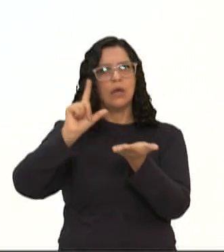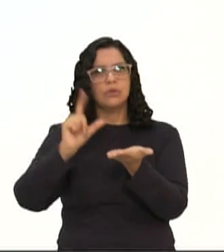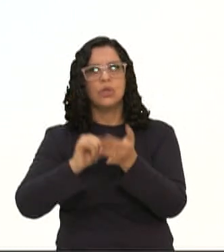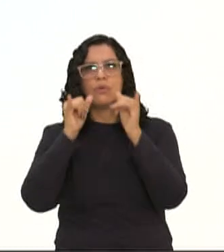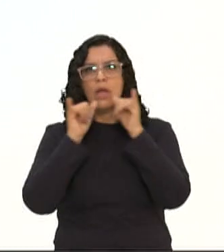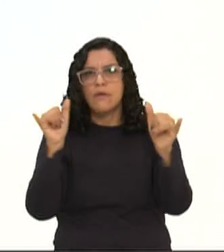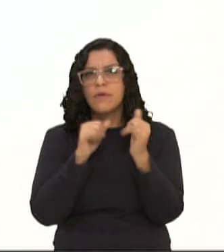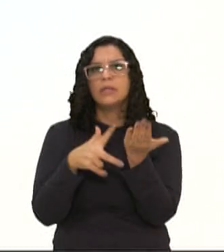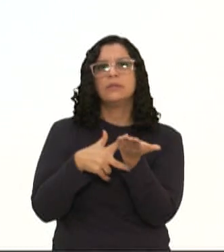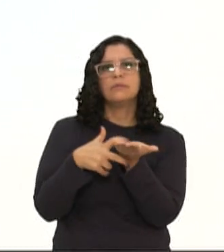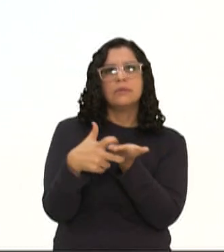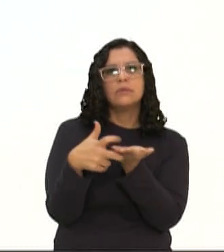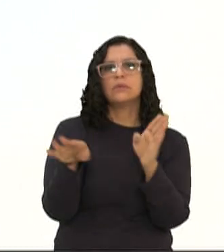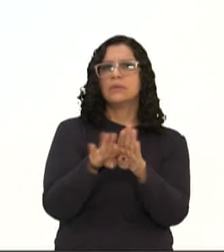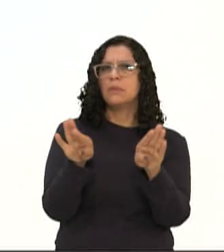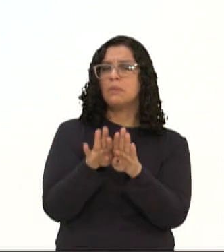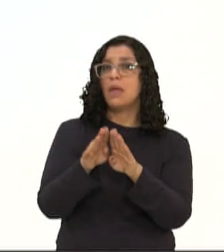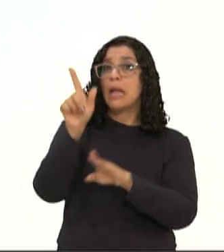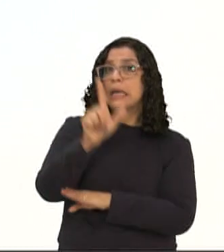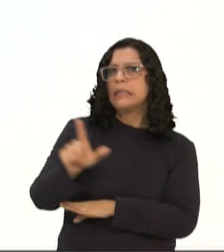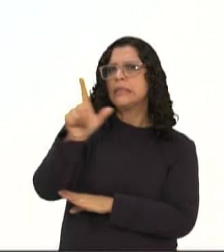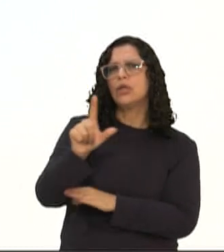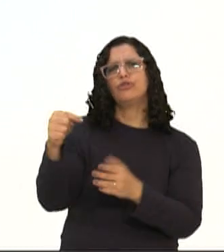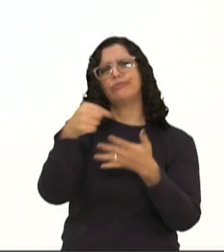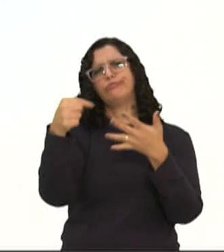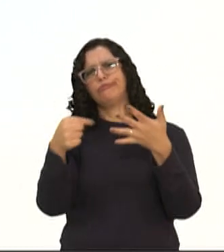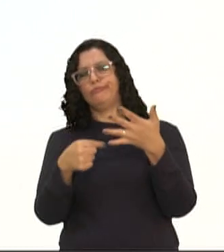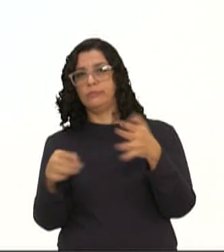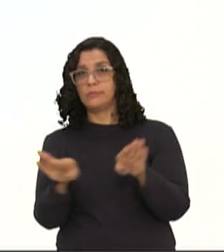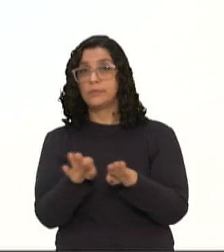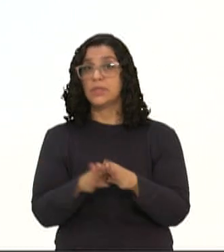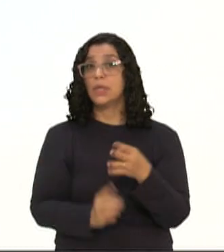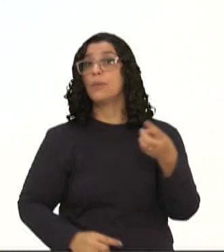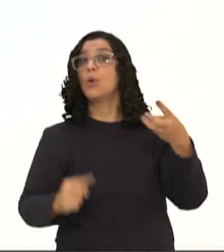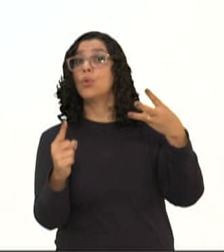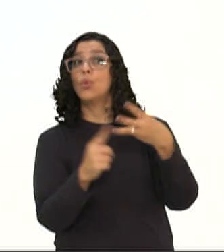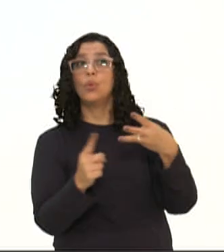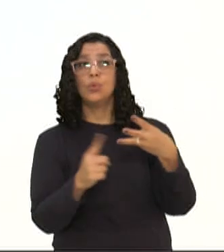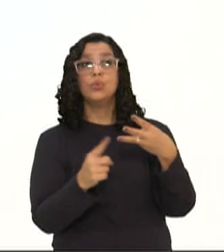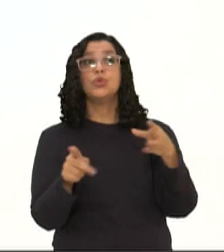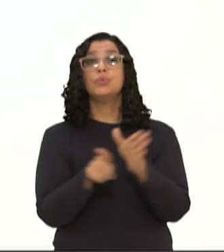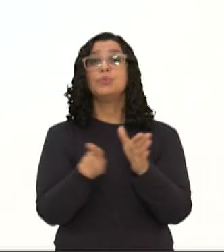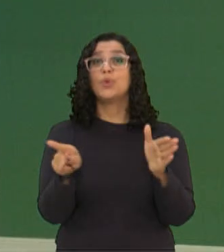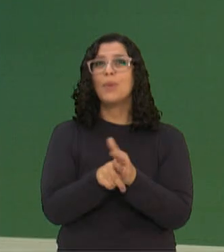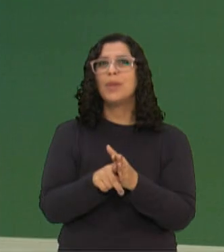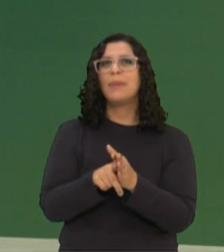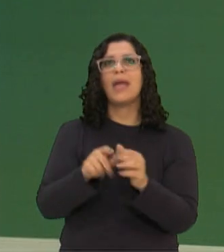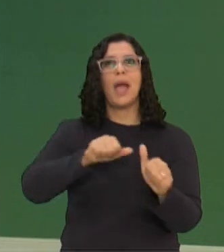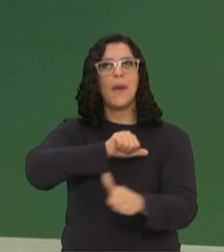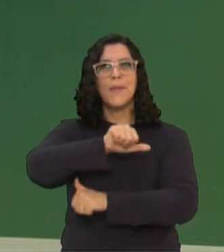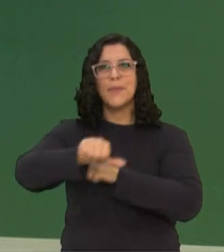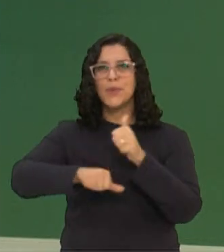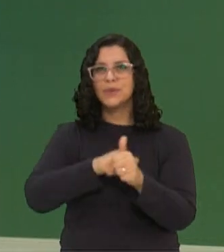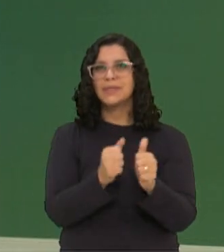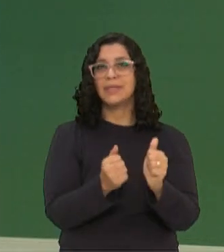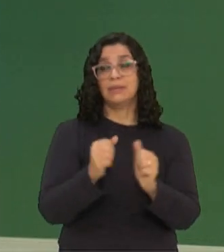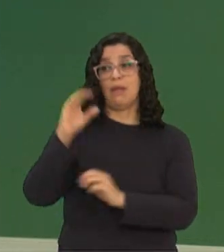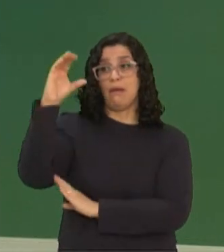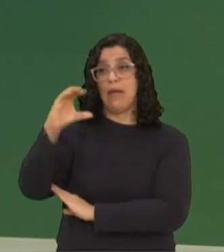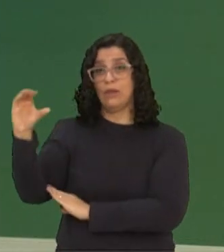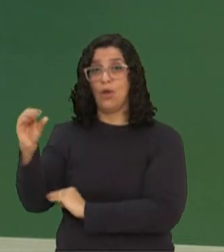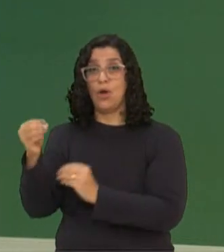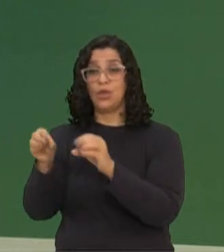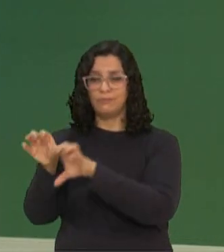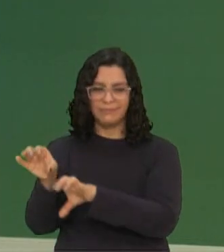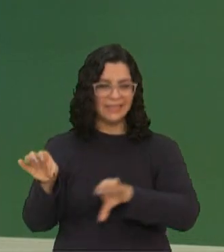artigos científicos, literatura em geral. E, por último, a reforma protestante. Quando Lutero separa a Igreja Católica, a